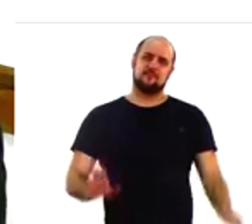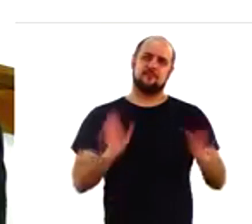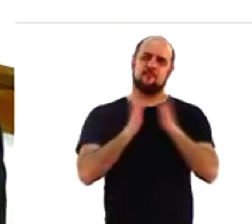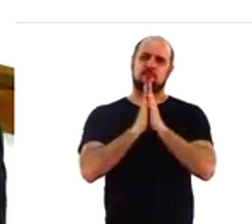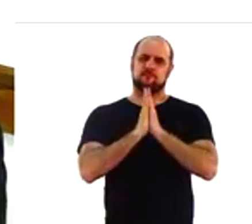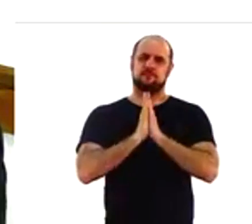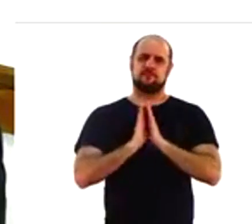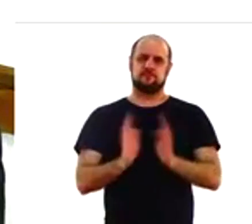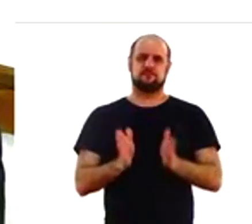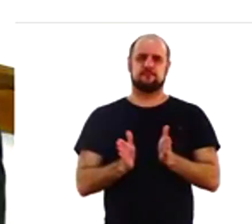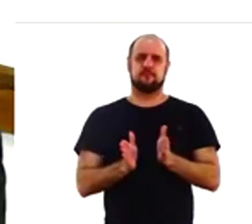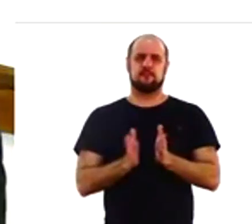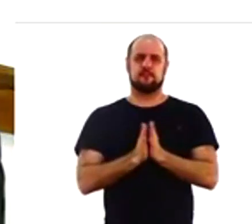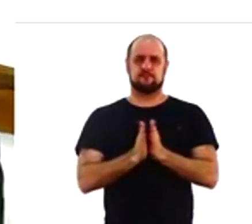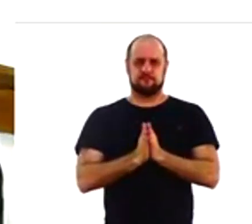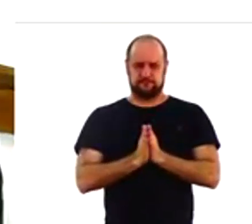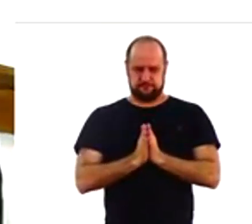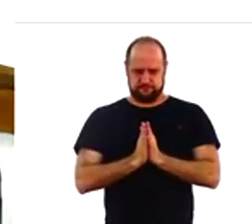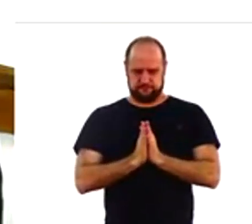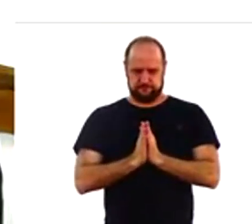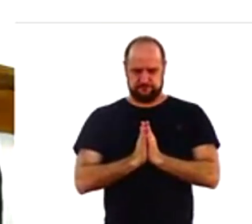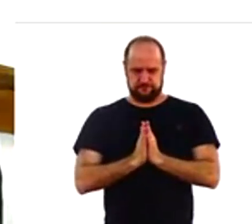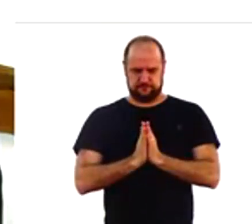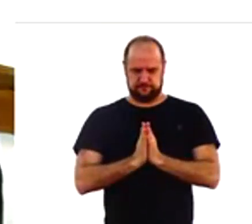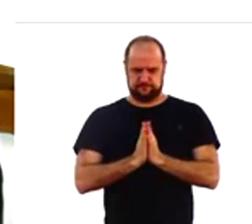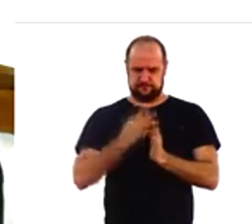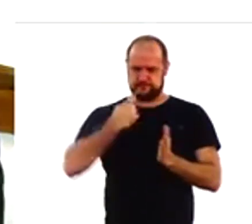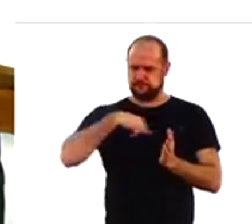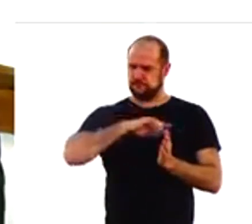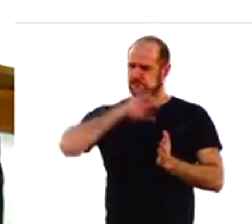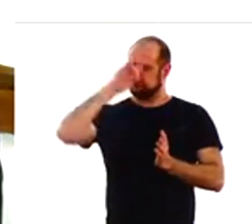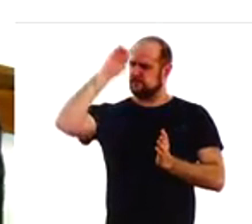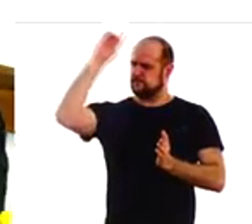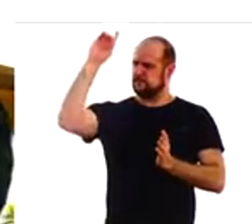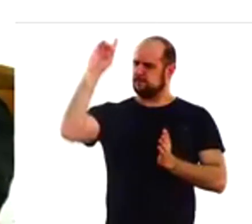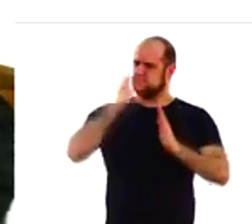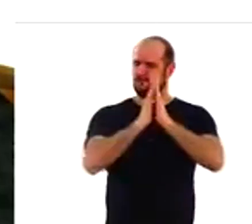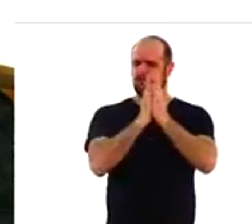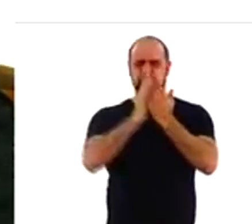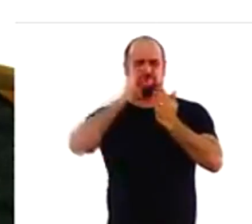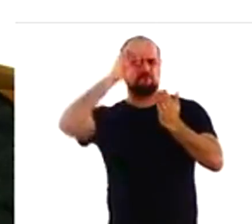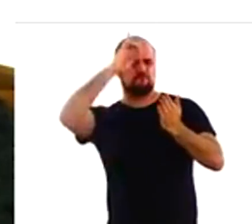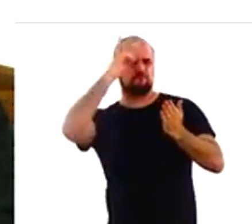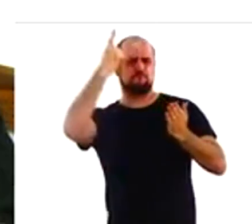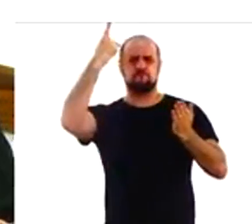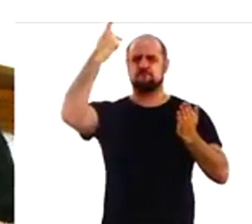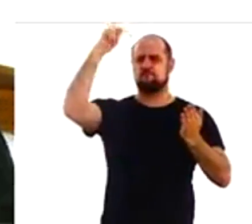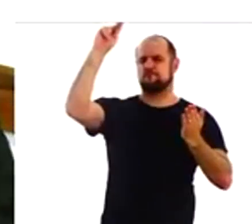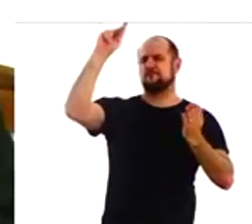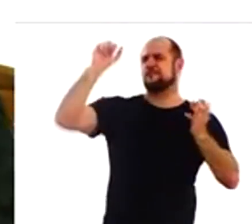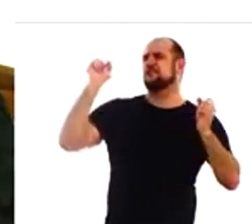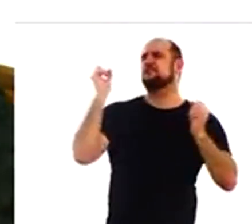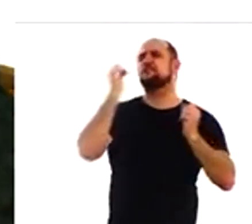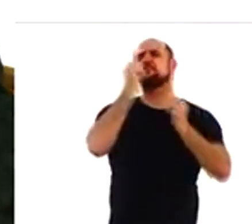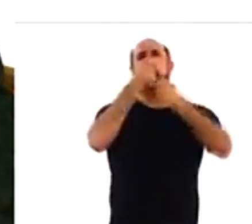por um instante e oremos por isso. Nosso Deus, é a Tua palavra, são os Teus